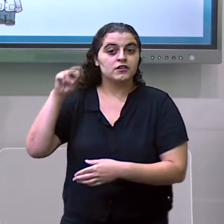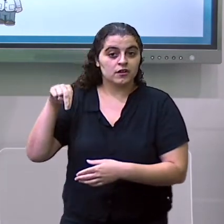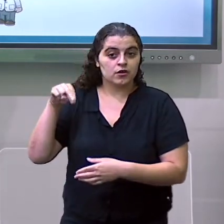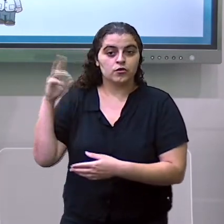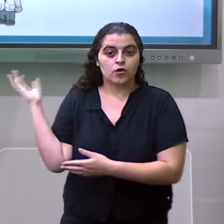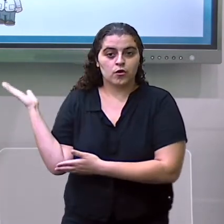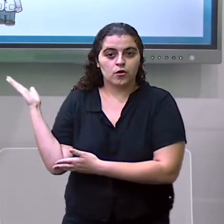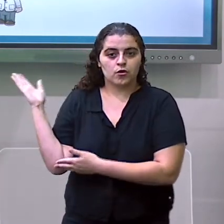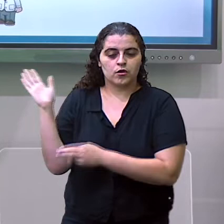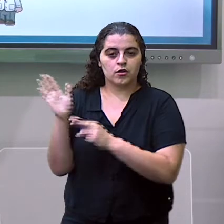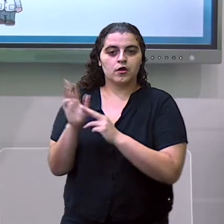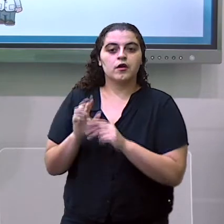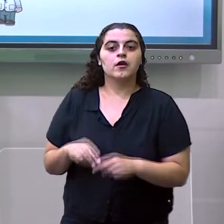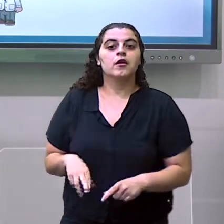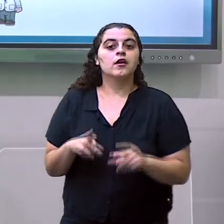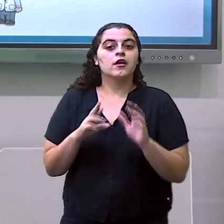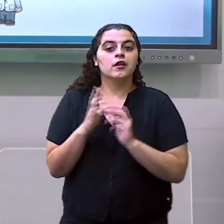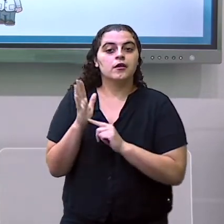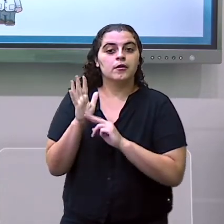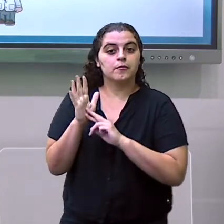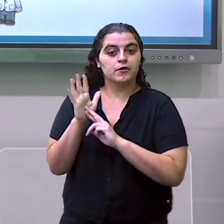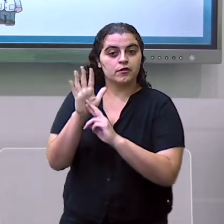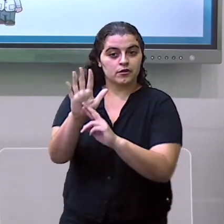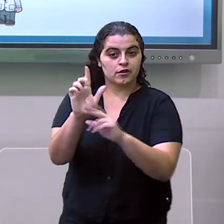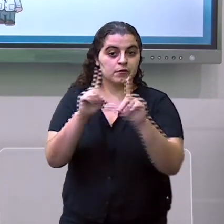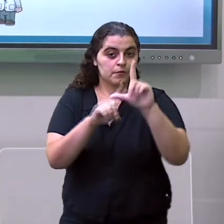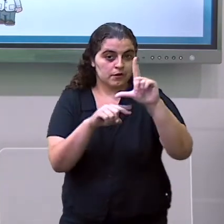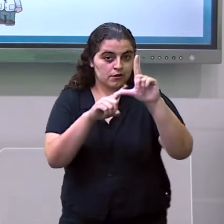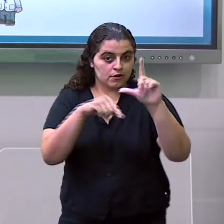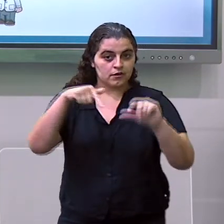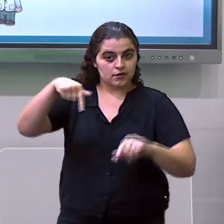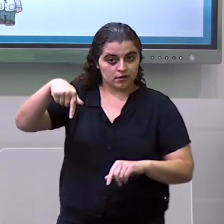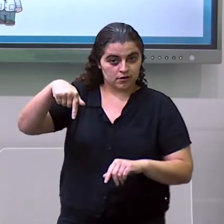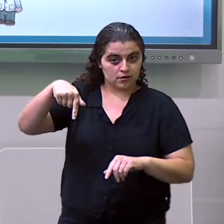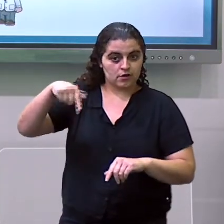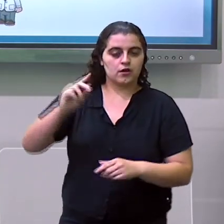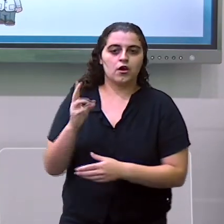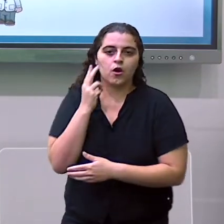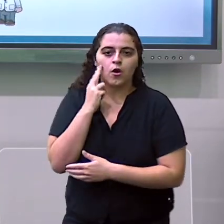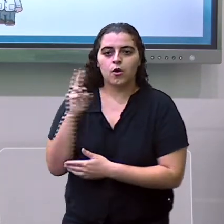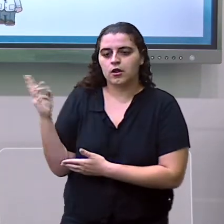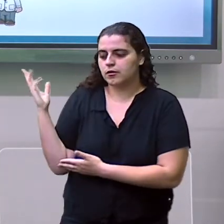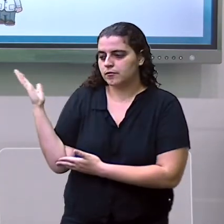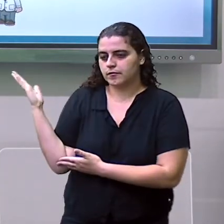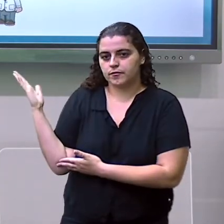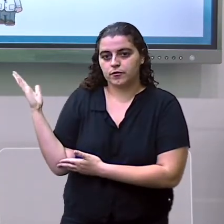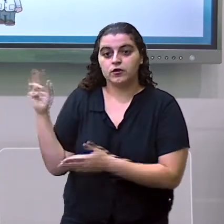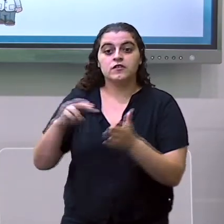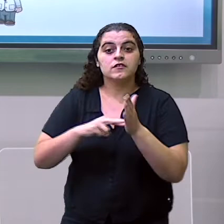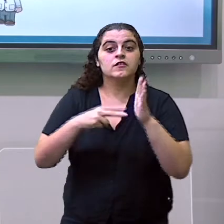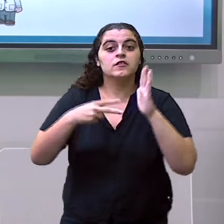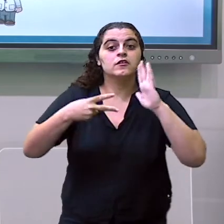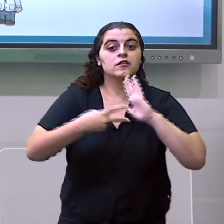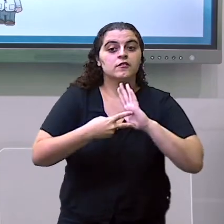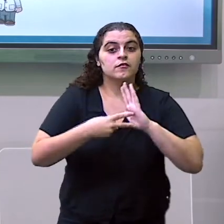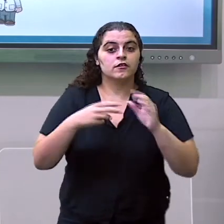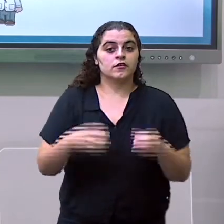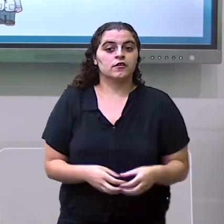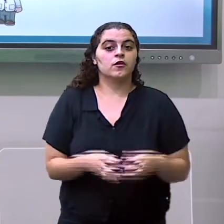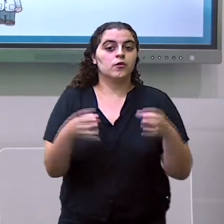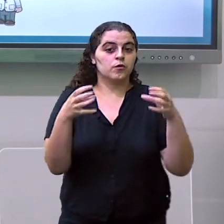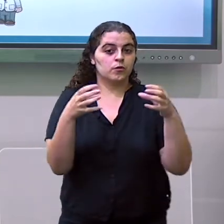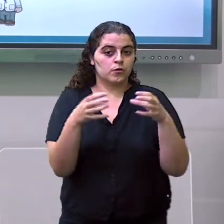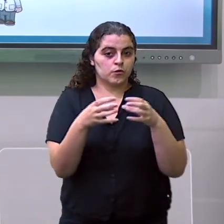racionais, representado pela letra Q. Em resumo, o que diz, então, o que significa o conjunto dos